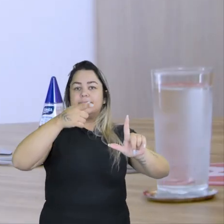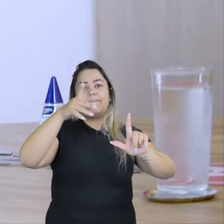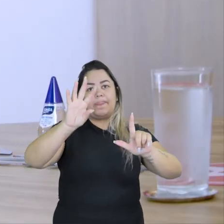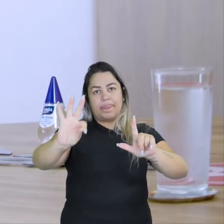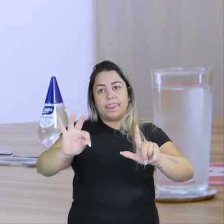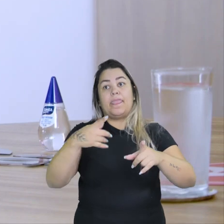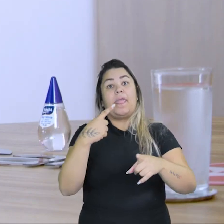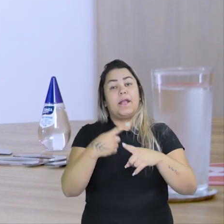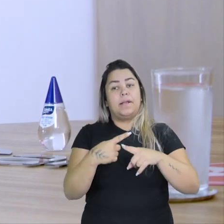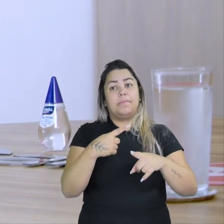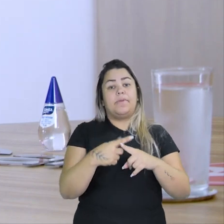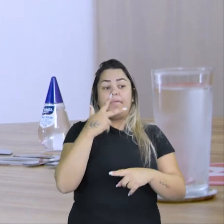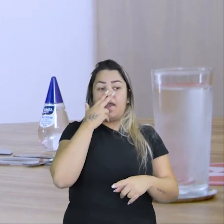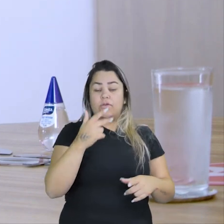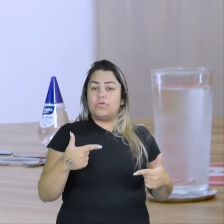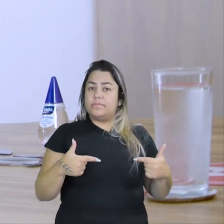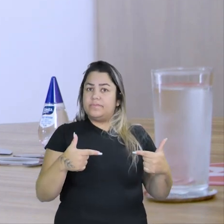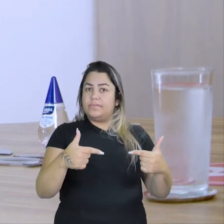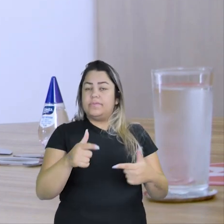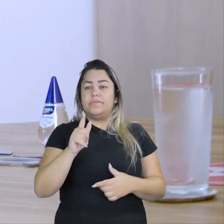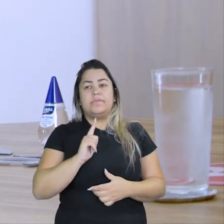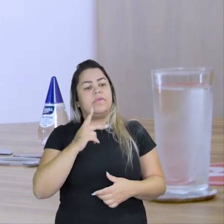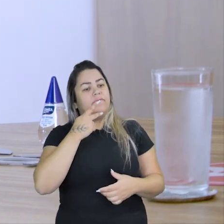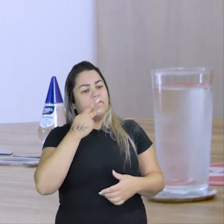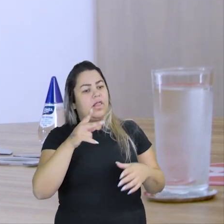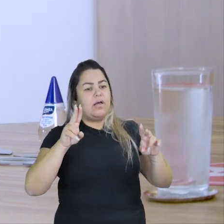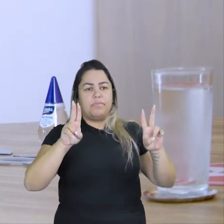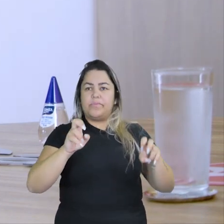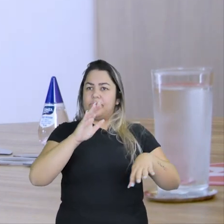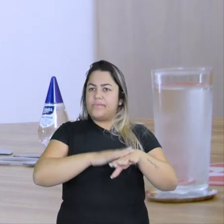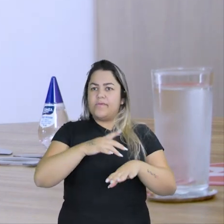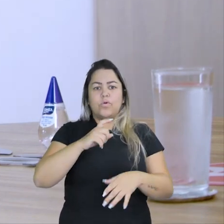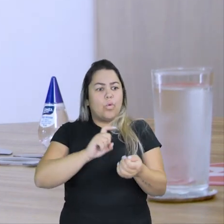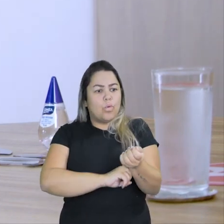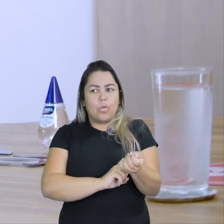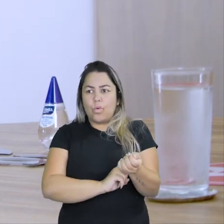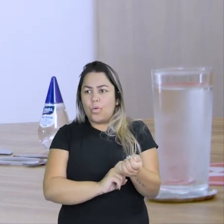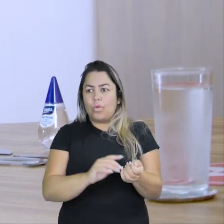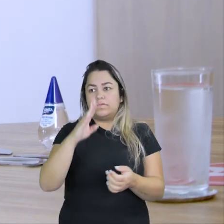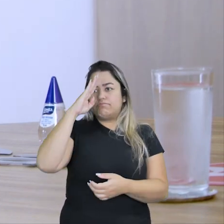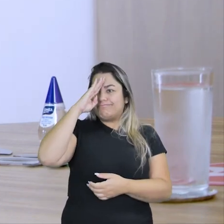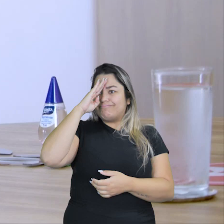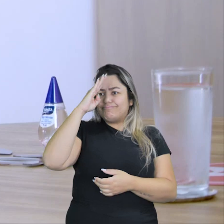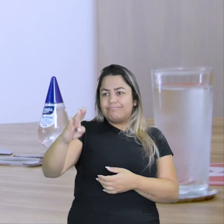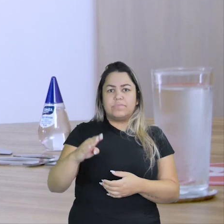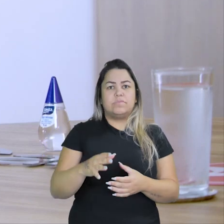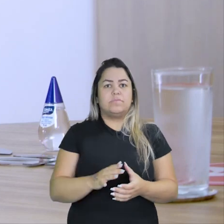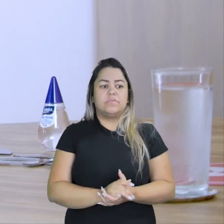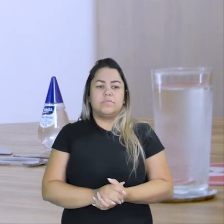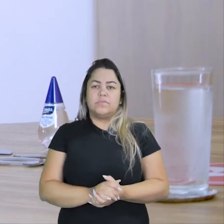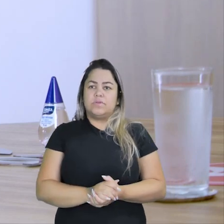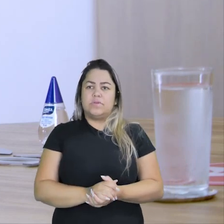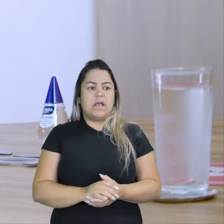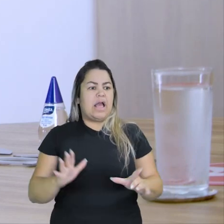TV PT, porque eu acho que a nossa militância, nós temos que falar mais disso. Eu fico indignado quando esses bolsonaristas de